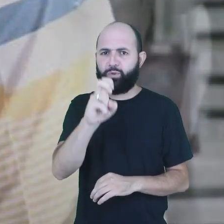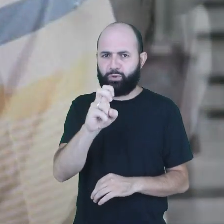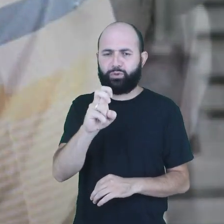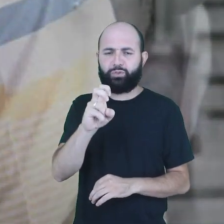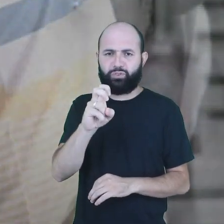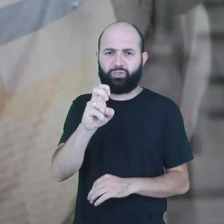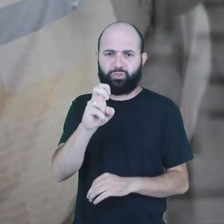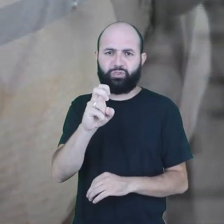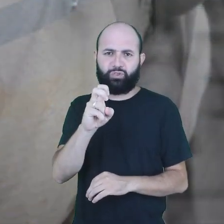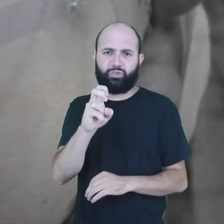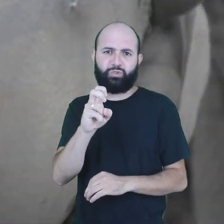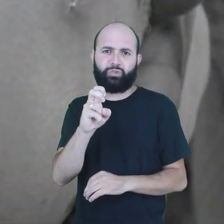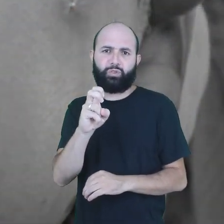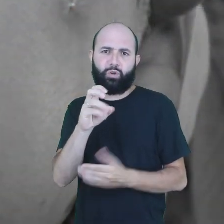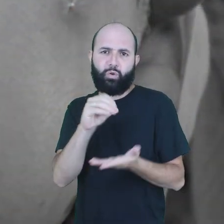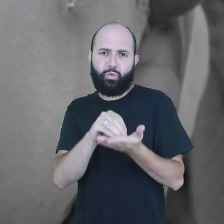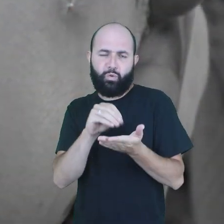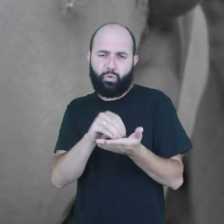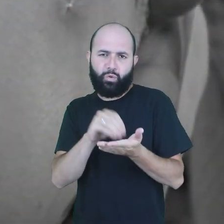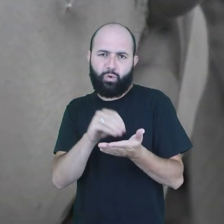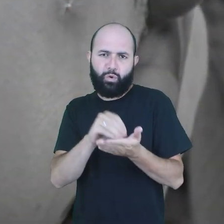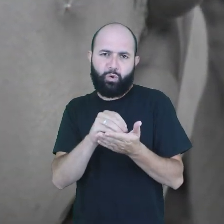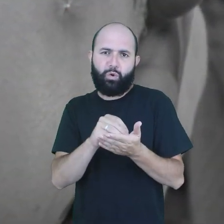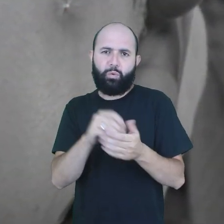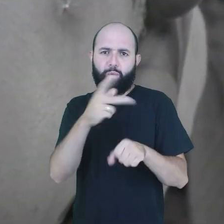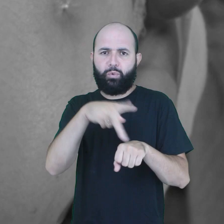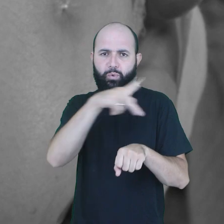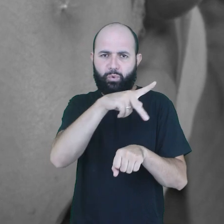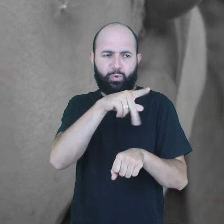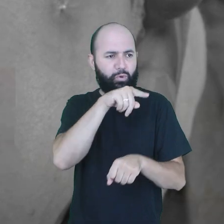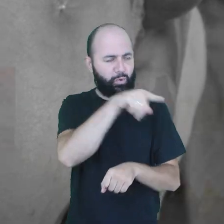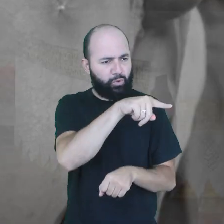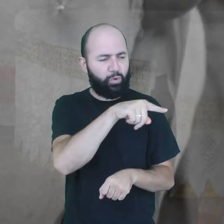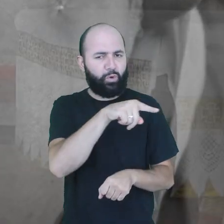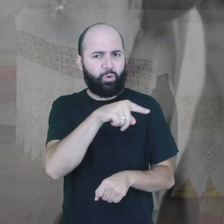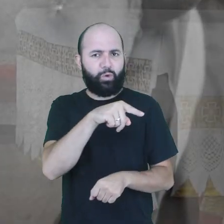dias para Páscoa. Minha esposa não se sentiu bem